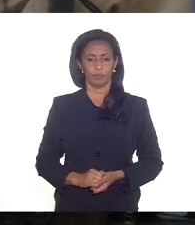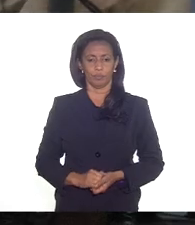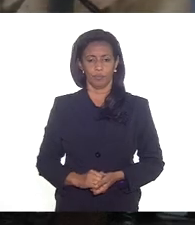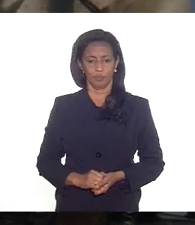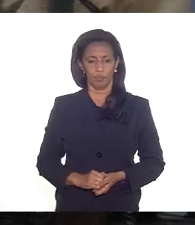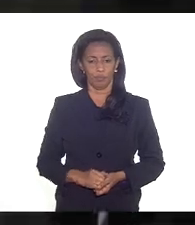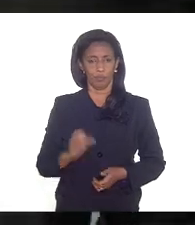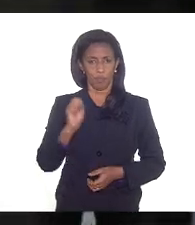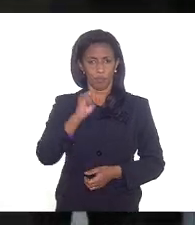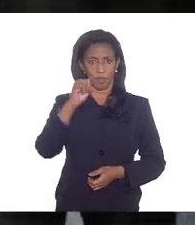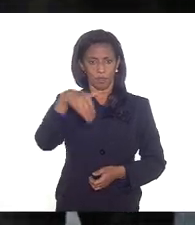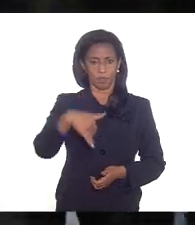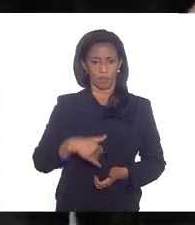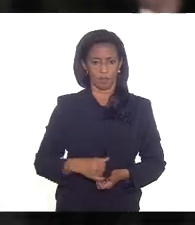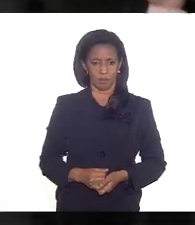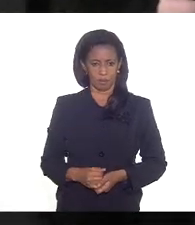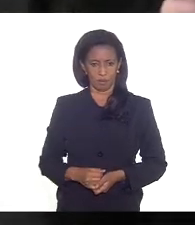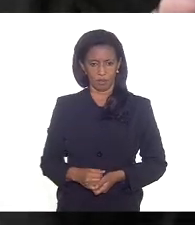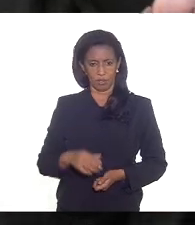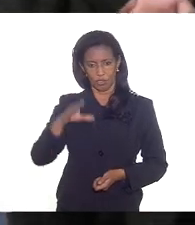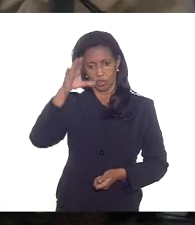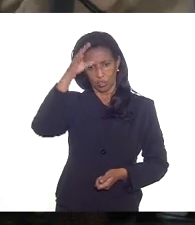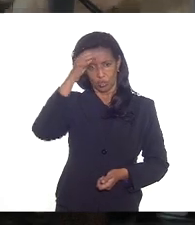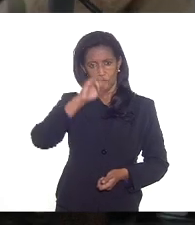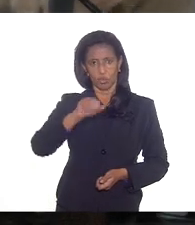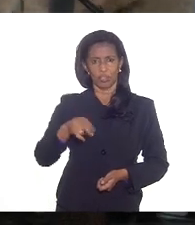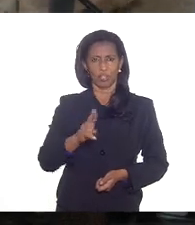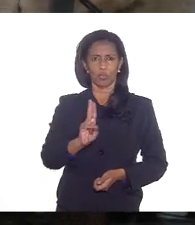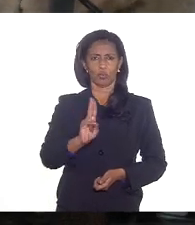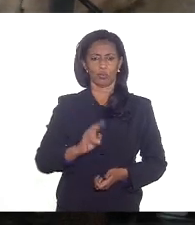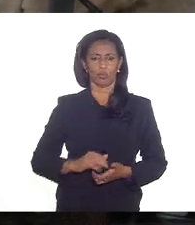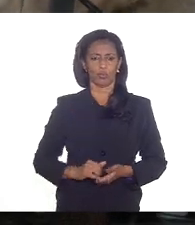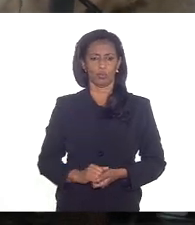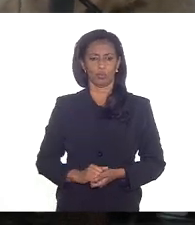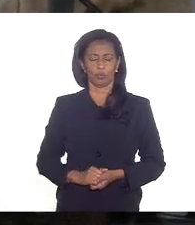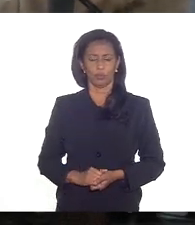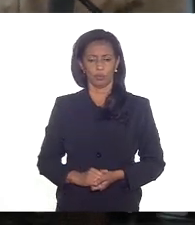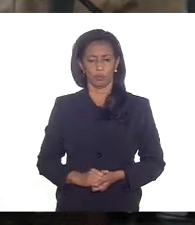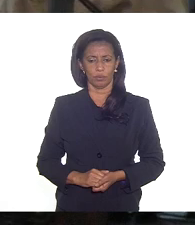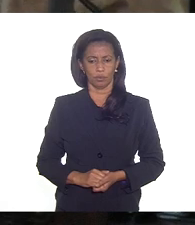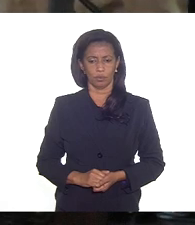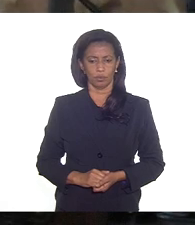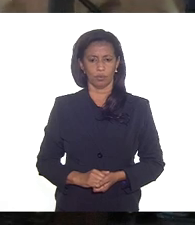Mota Presidente Deputado da tia Ju um minuto por favor